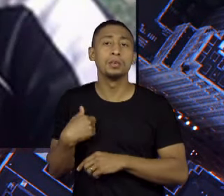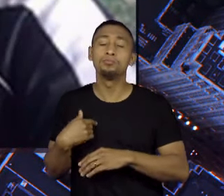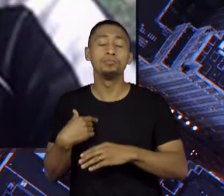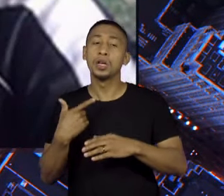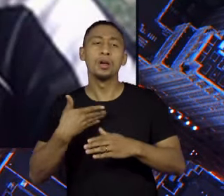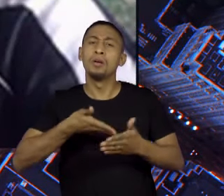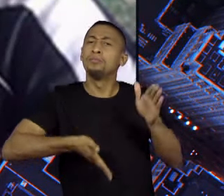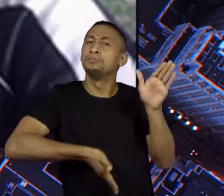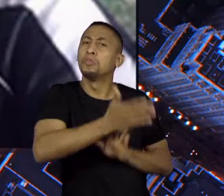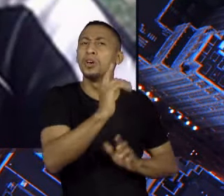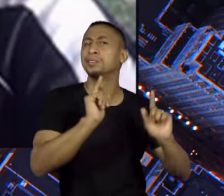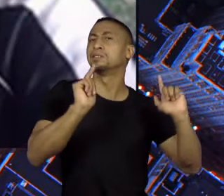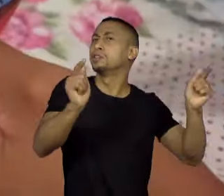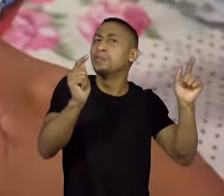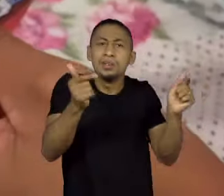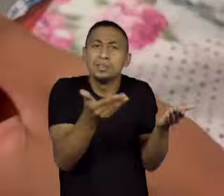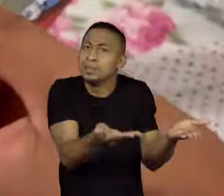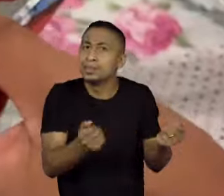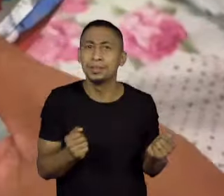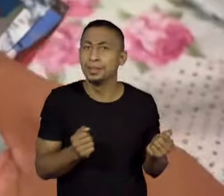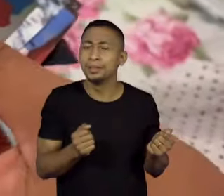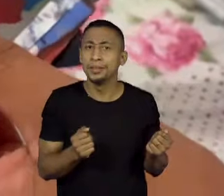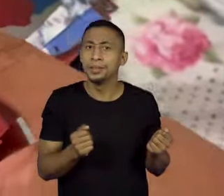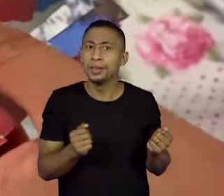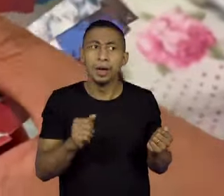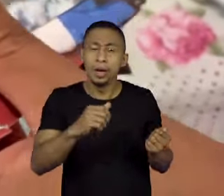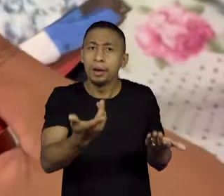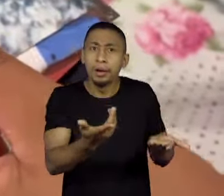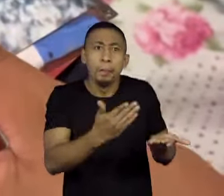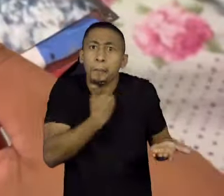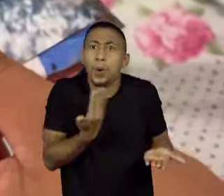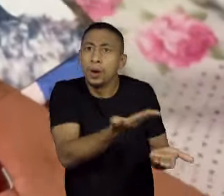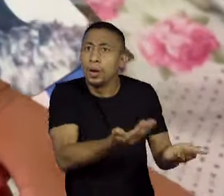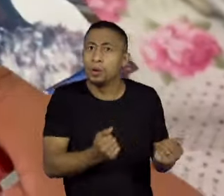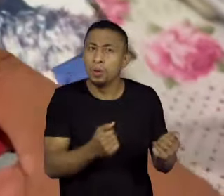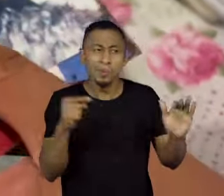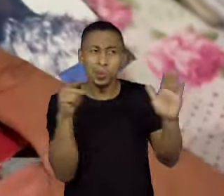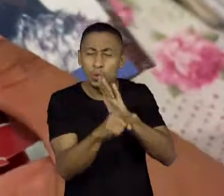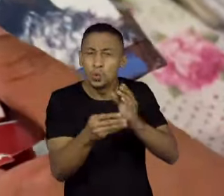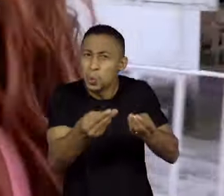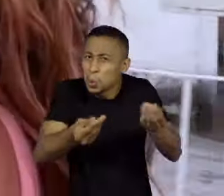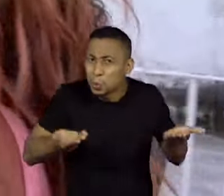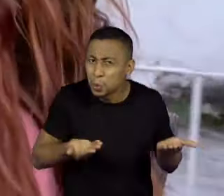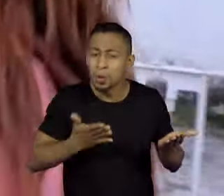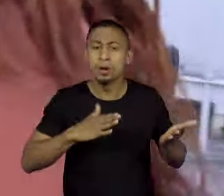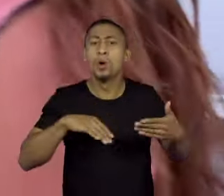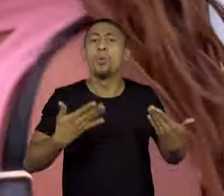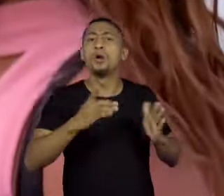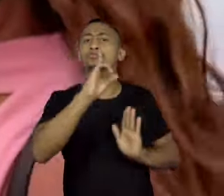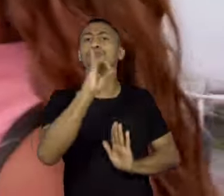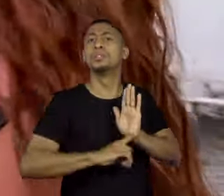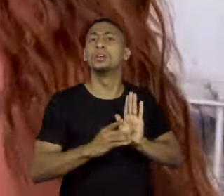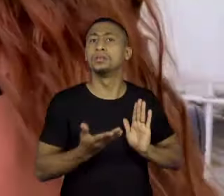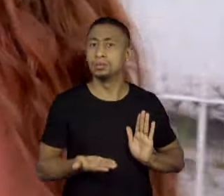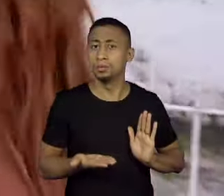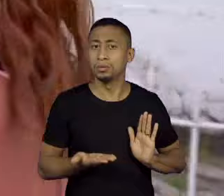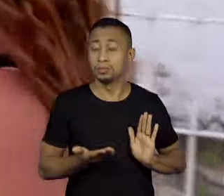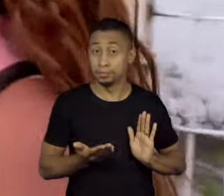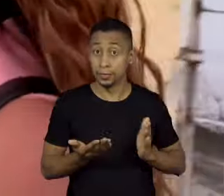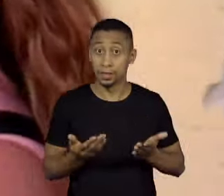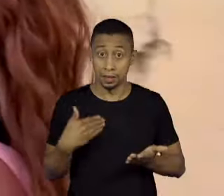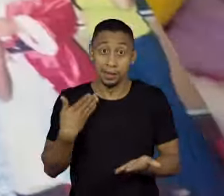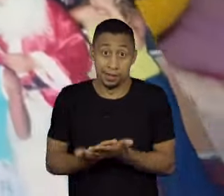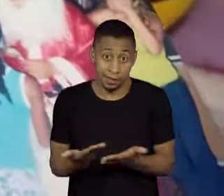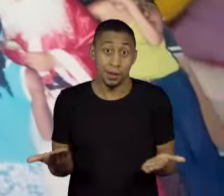não voltou nunca mais. Então, esse é o meu questionamento. Quais são os nossos direitos? Entende? Ainda hoje,